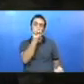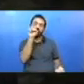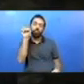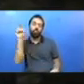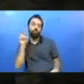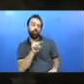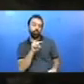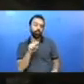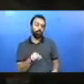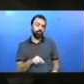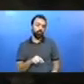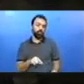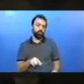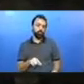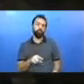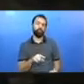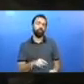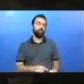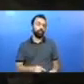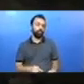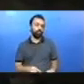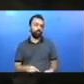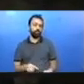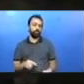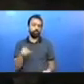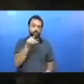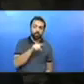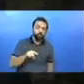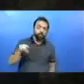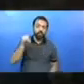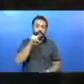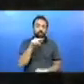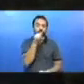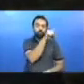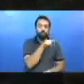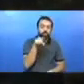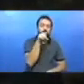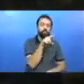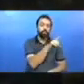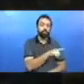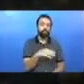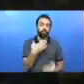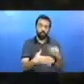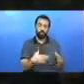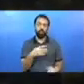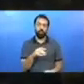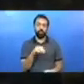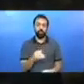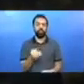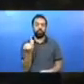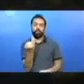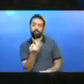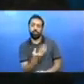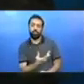ler as palavrinhas, vão ver quantas vezes aparecem, contornar as palavras e registrar a quantidade aqui. Combinado? Não se esqueçam de mandar